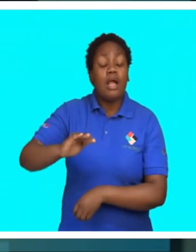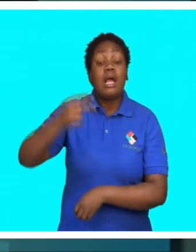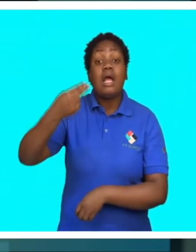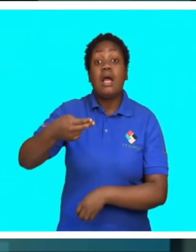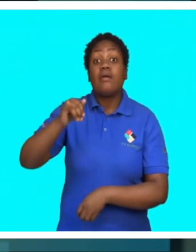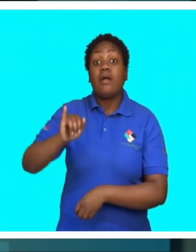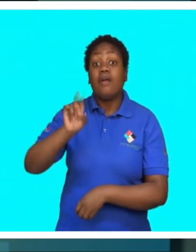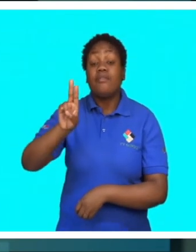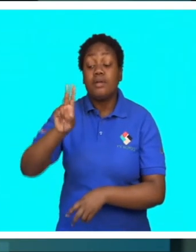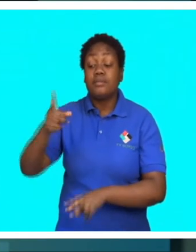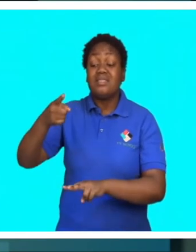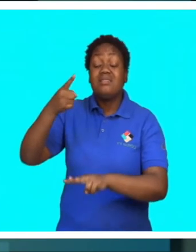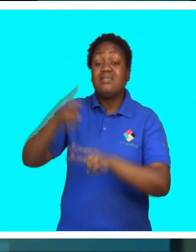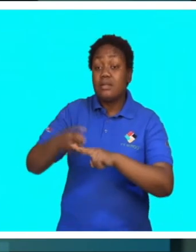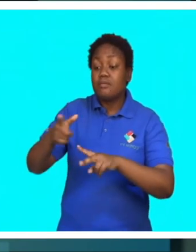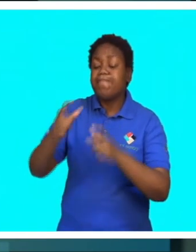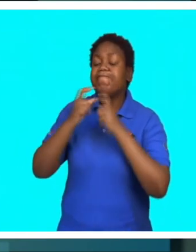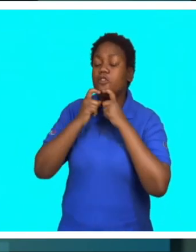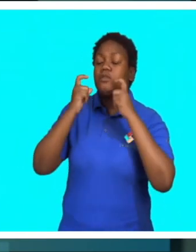do HIV vencida em Moçambique.